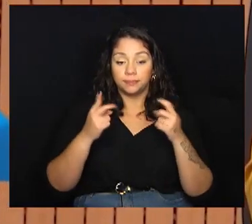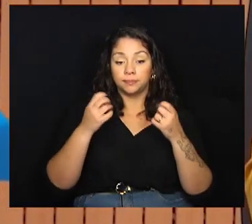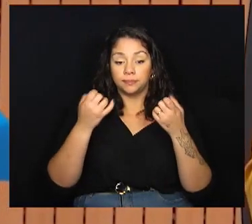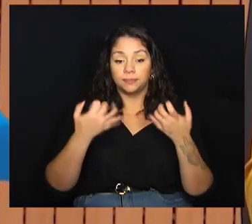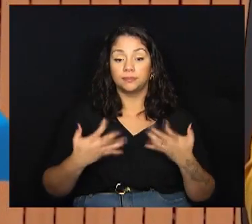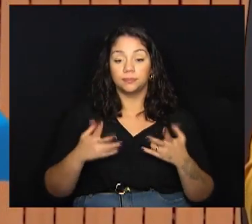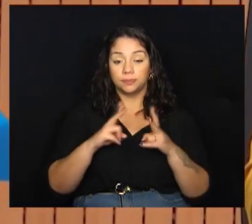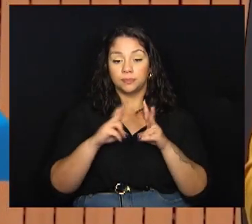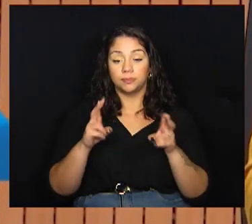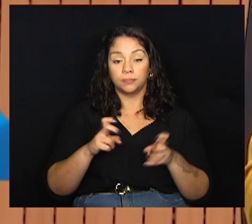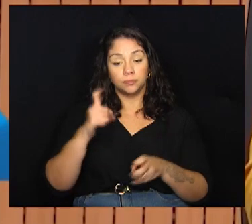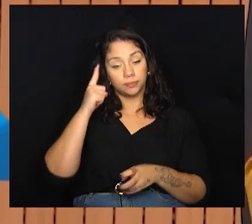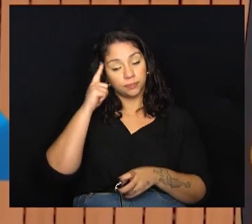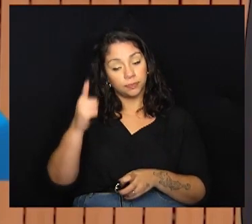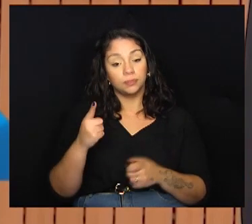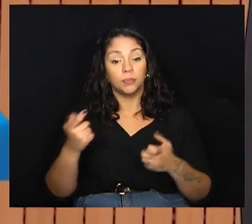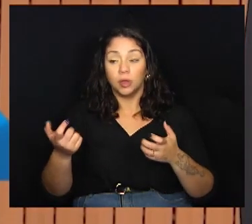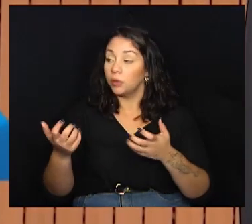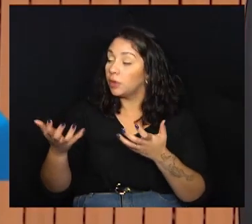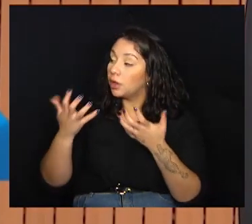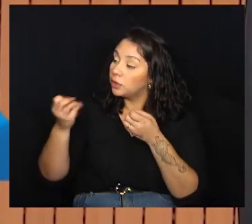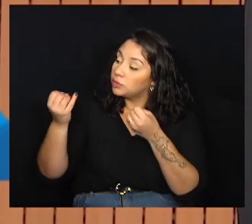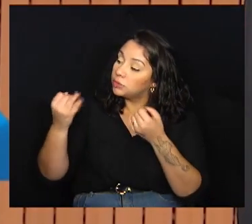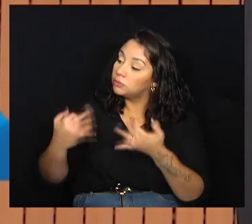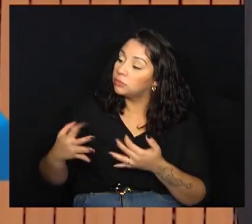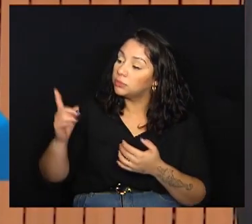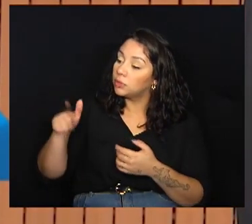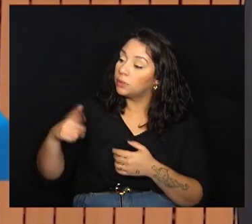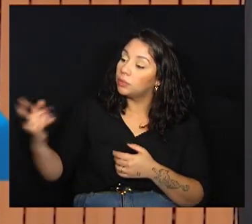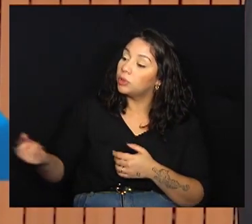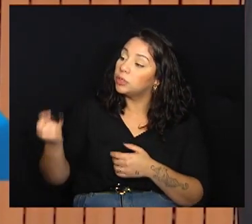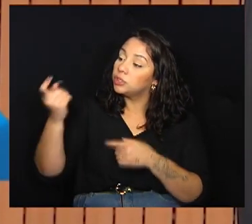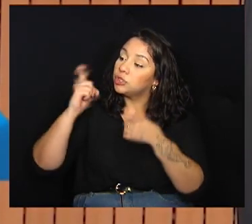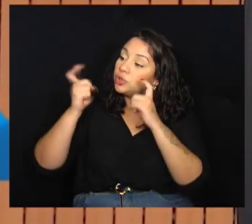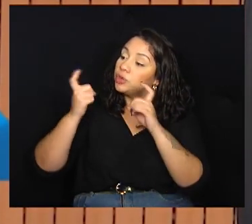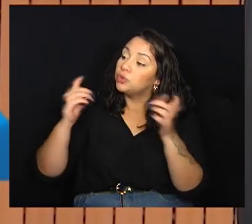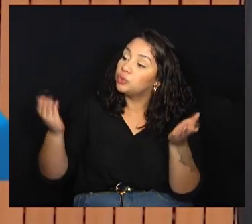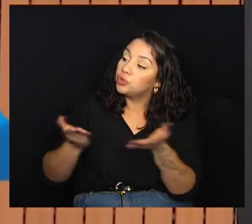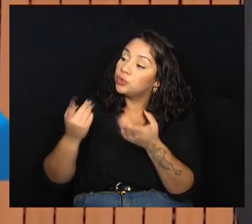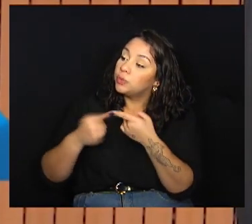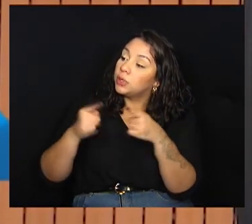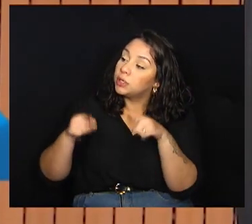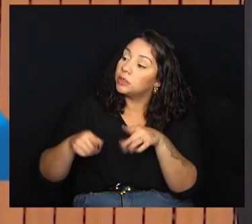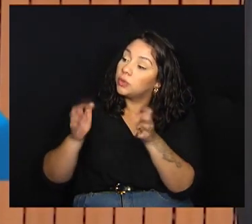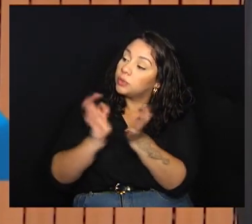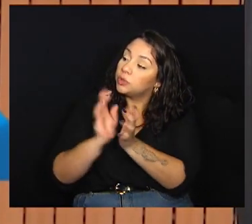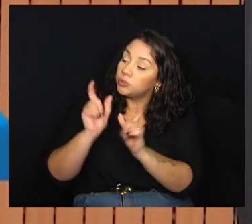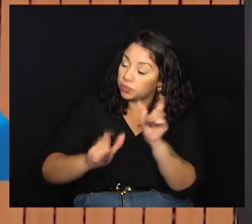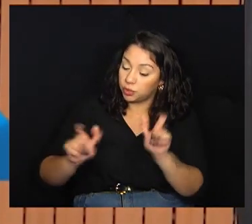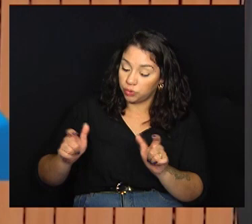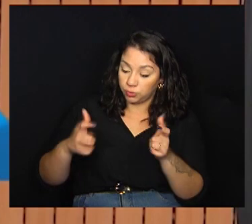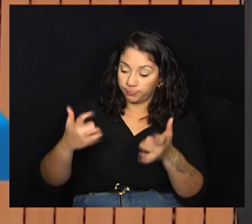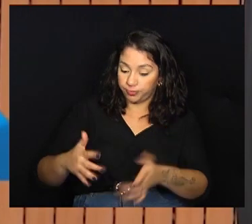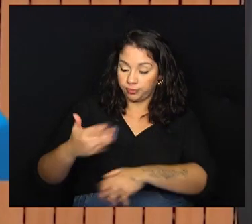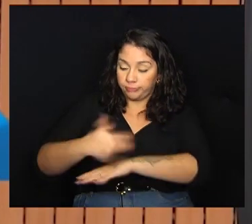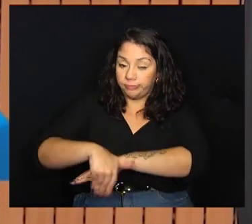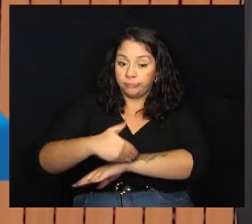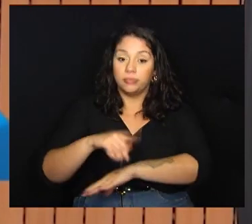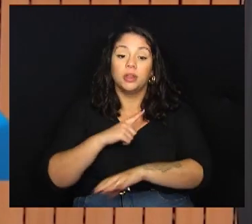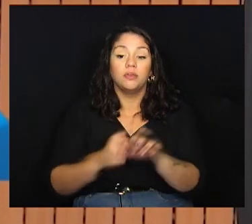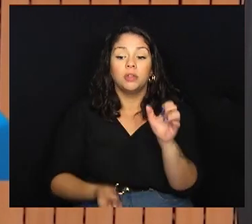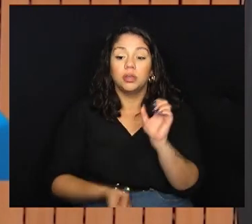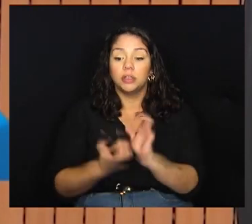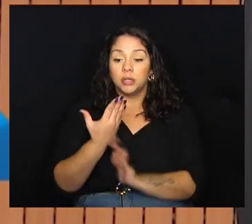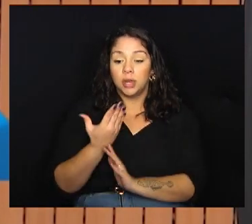do dia. Eu gostaria de dizer da importância dessa reunião de hoje, porque essa Comissão da População em Situação de Rua, ela foi criada